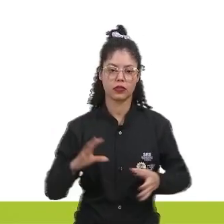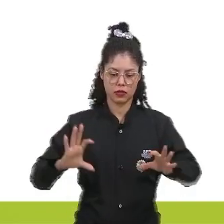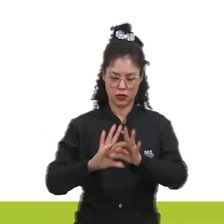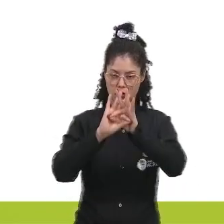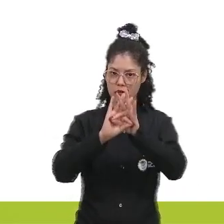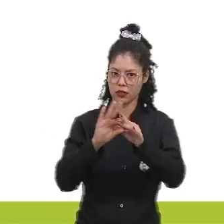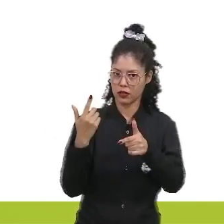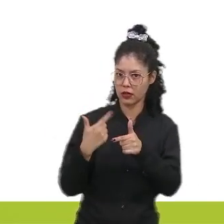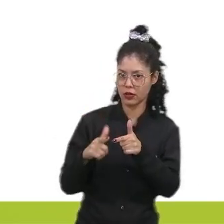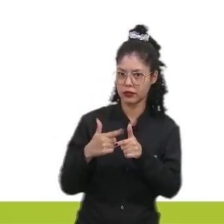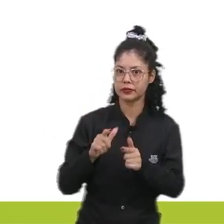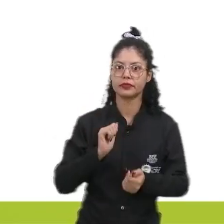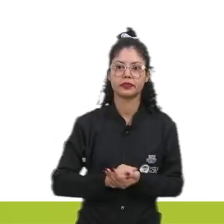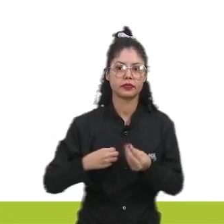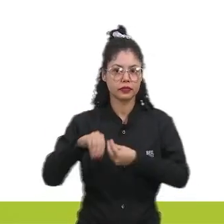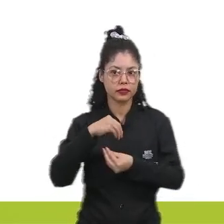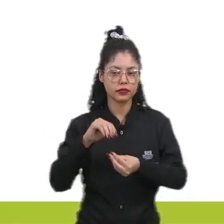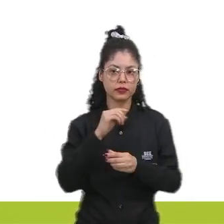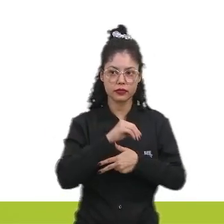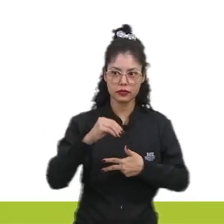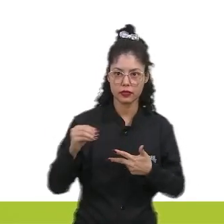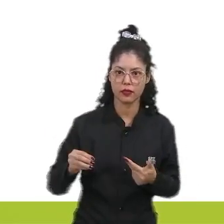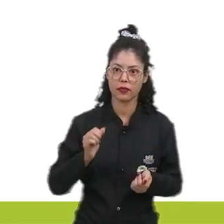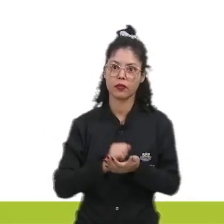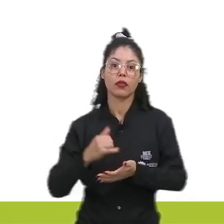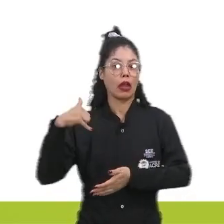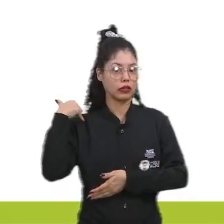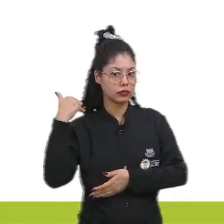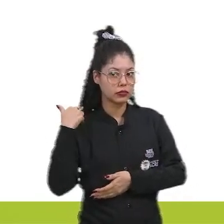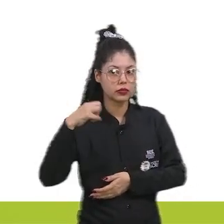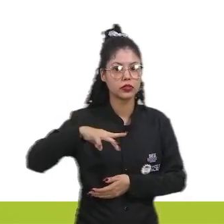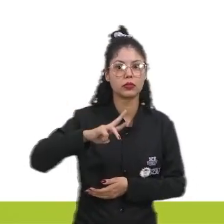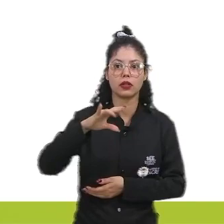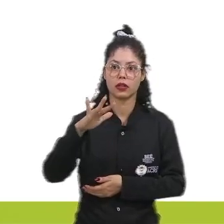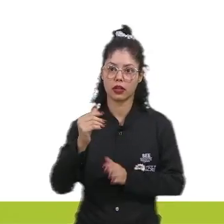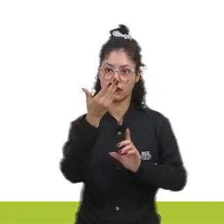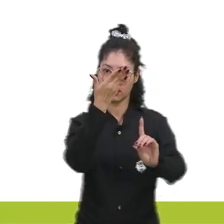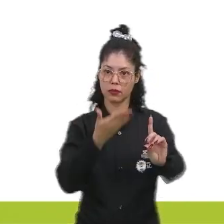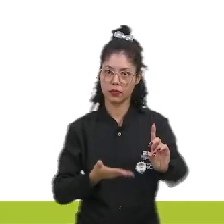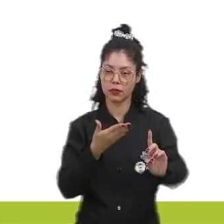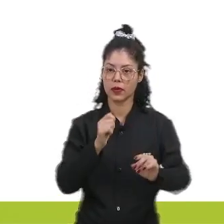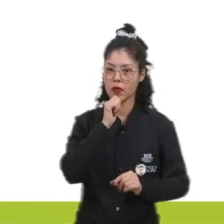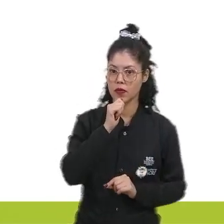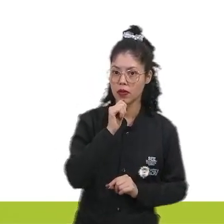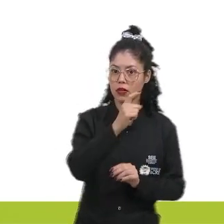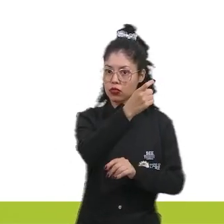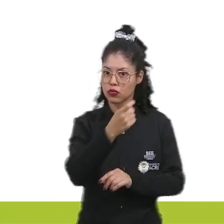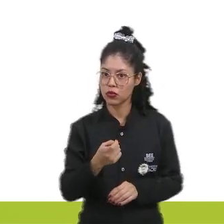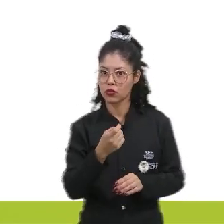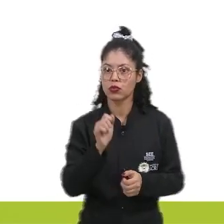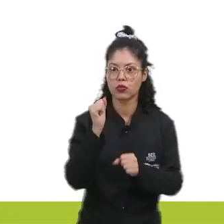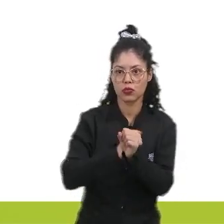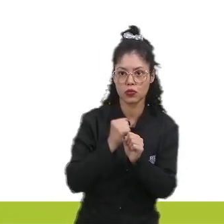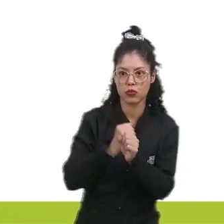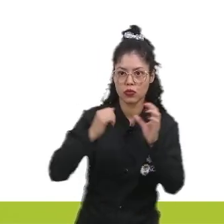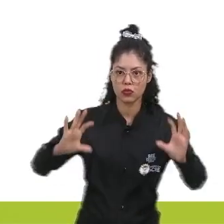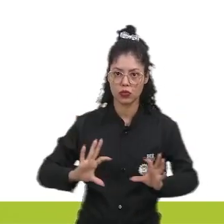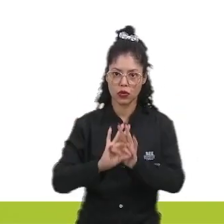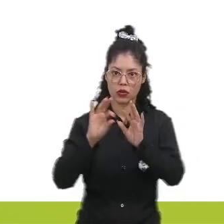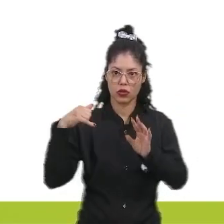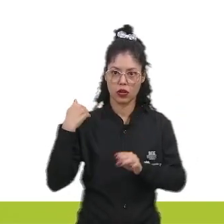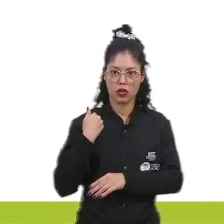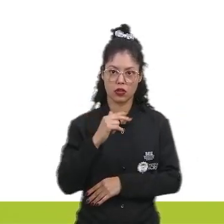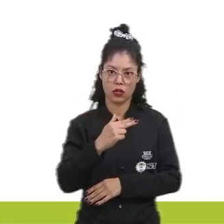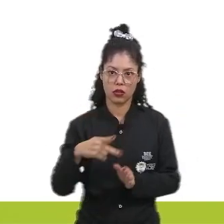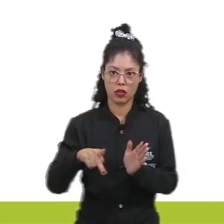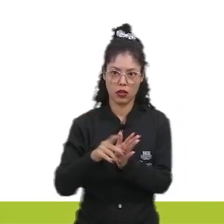associar aqui a problemas que envolvem questões do Enem, né? A idade de Mariana, representada por x em anos, se relaciona com a idade de sua